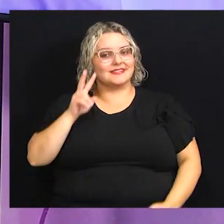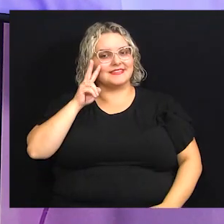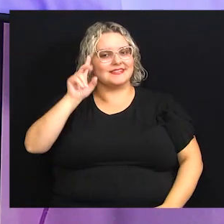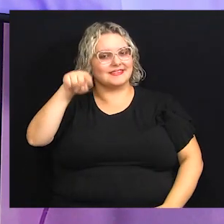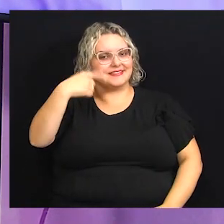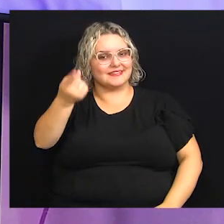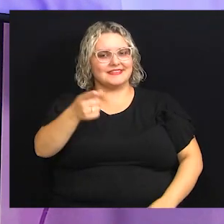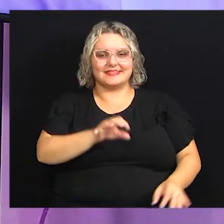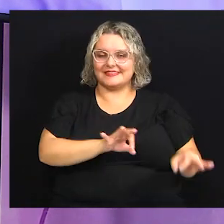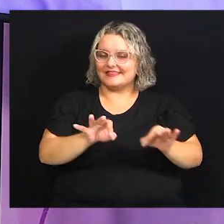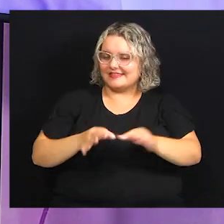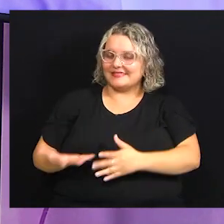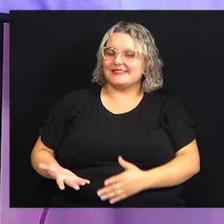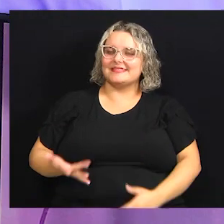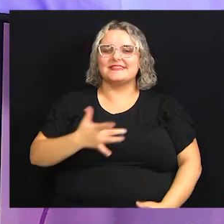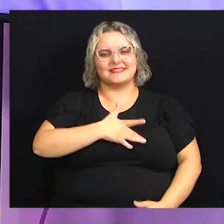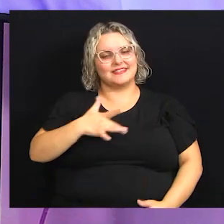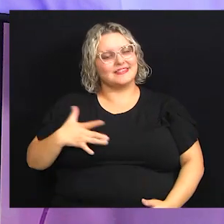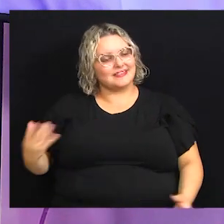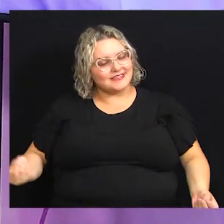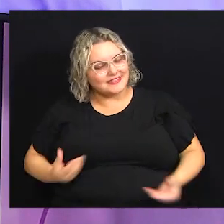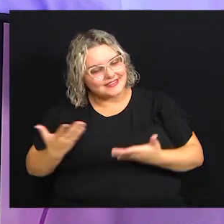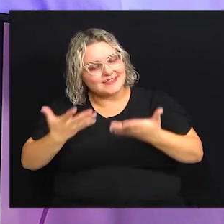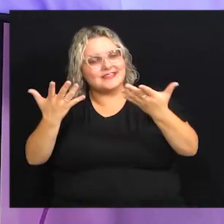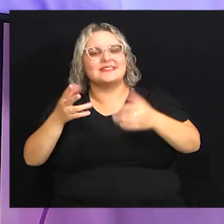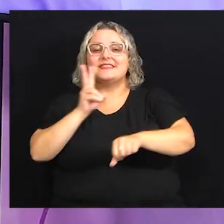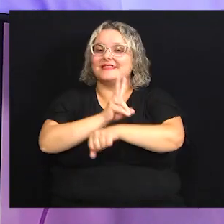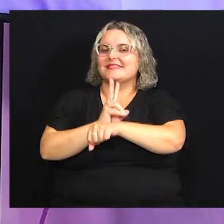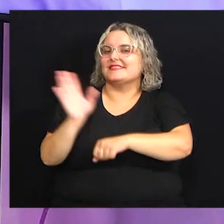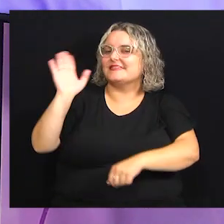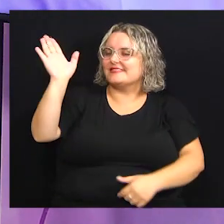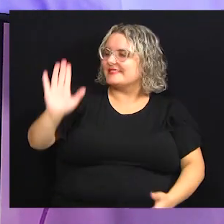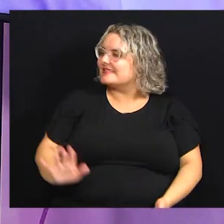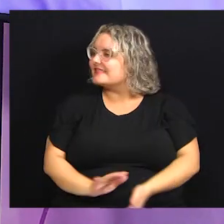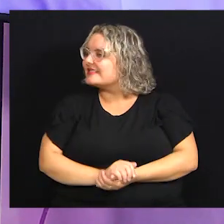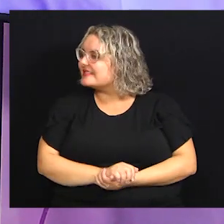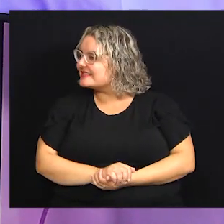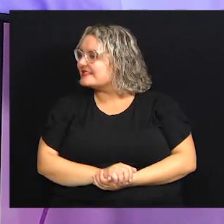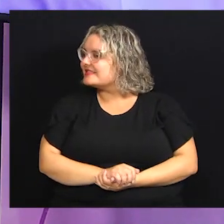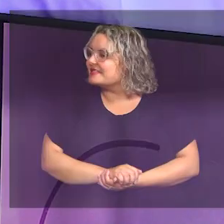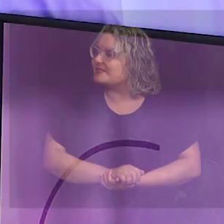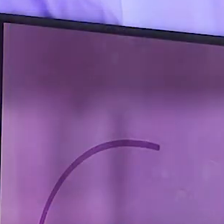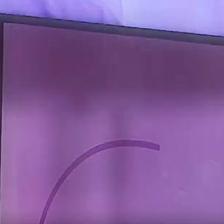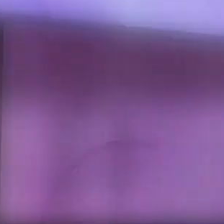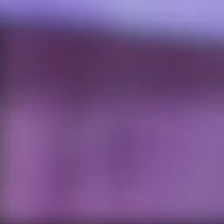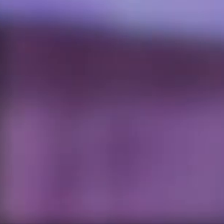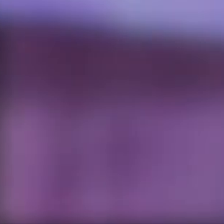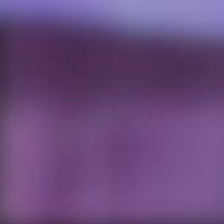especialista. Então a gente se vê na próxima edição do Saúde e Vida Se Cuida. Tchau!